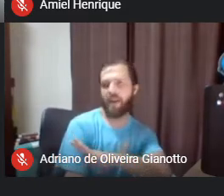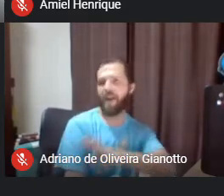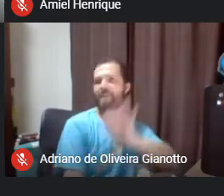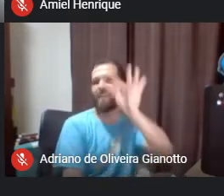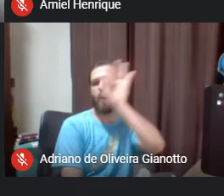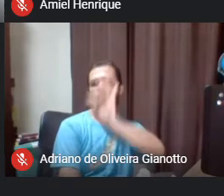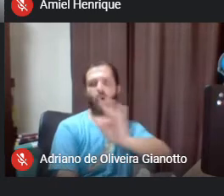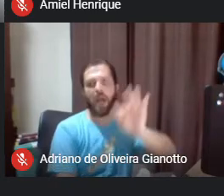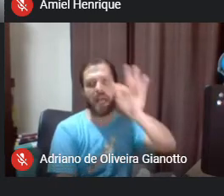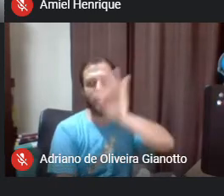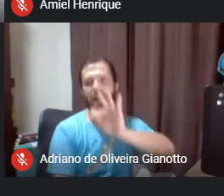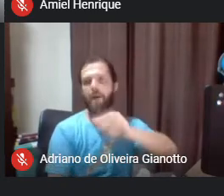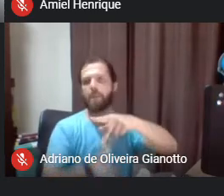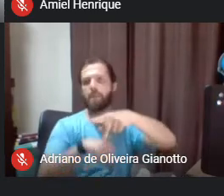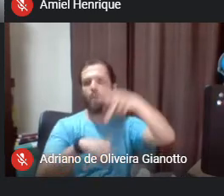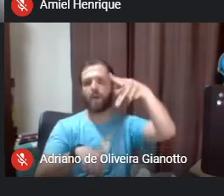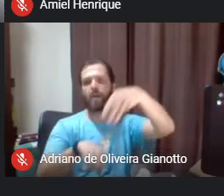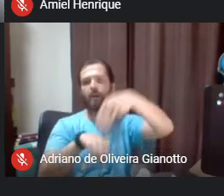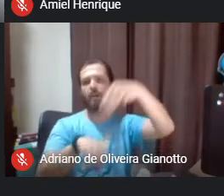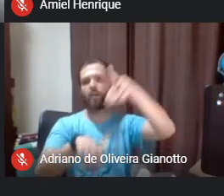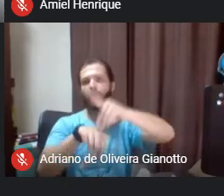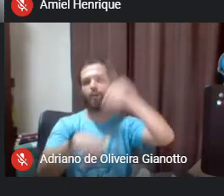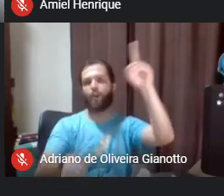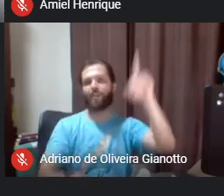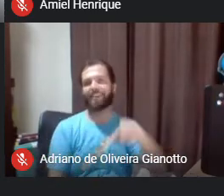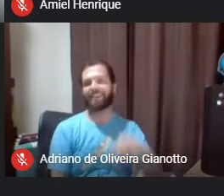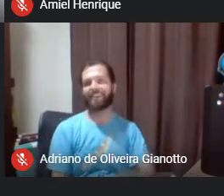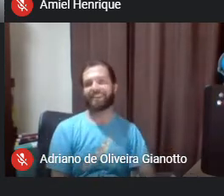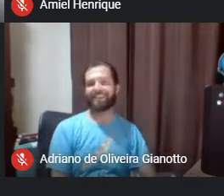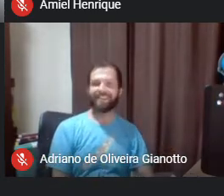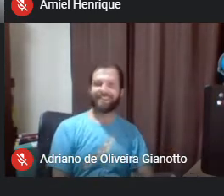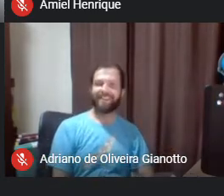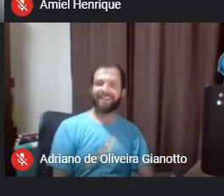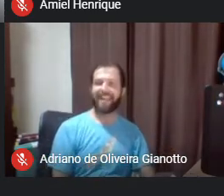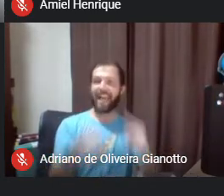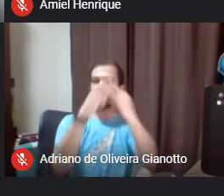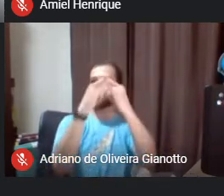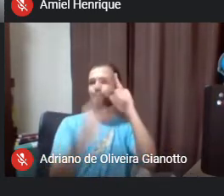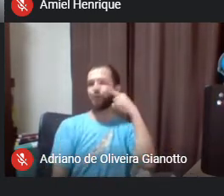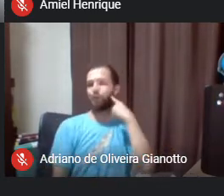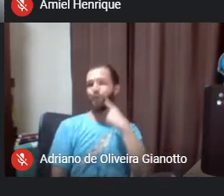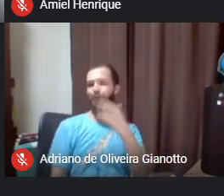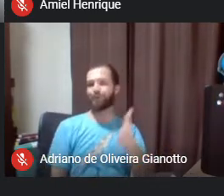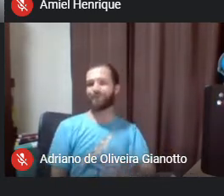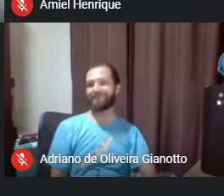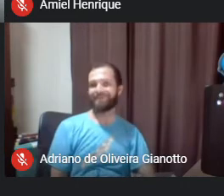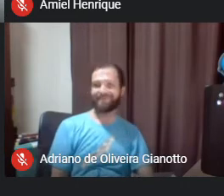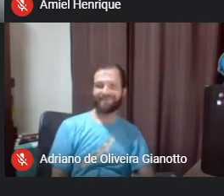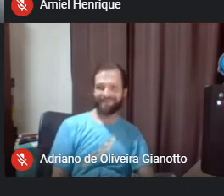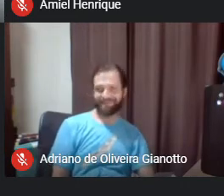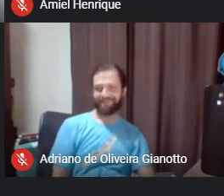0, ensino fundamental, ensino médio, faculdade, pós, mestrado, doutorado, tem tudo no INES.